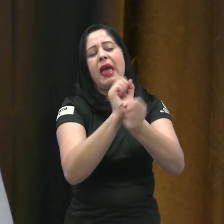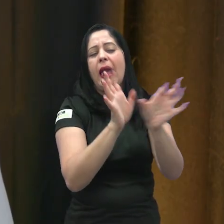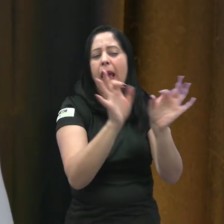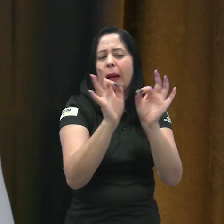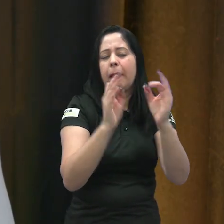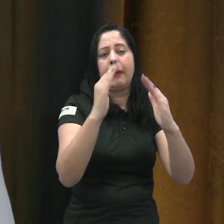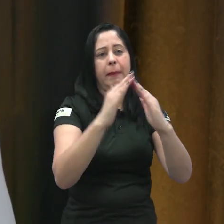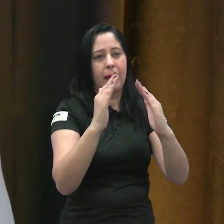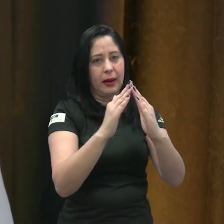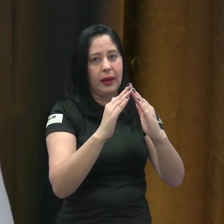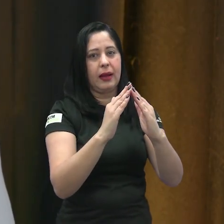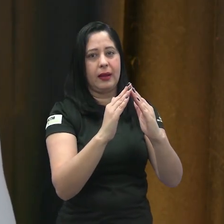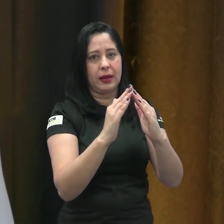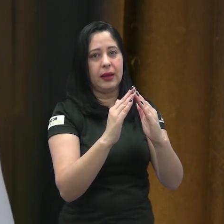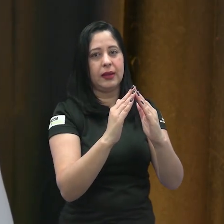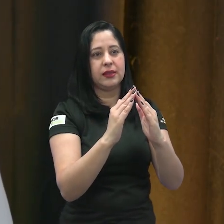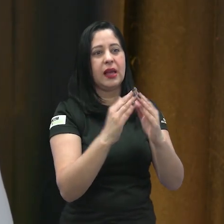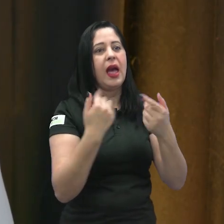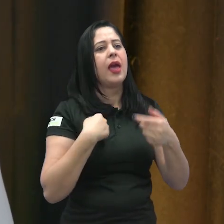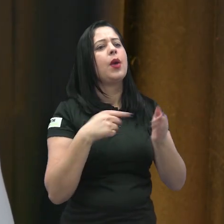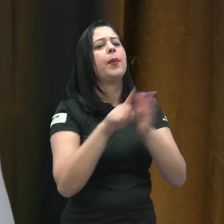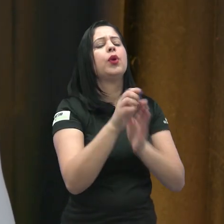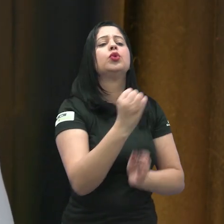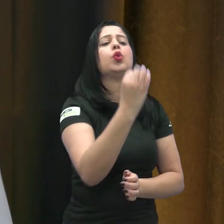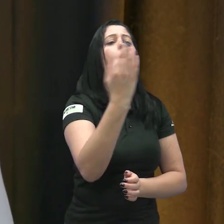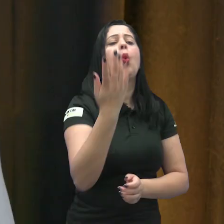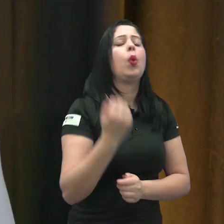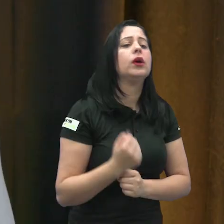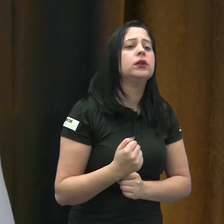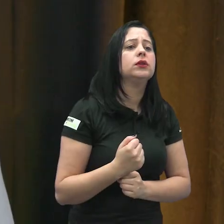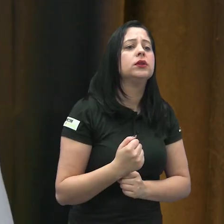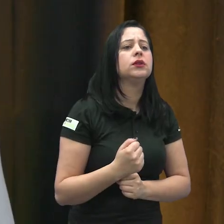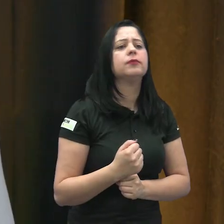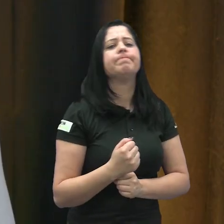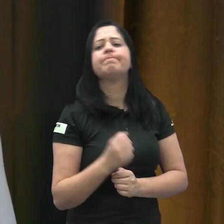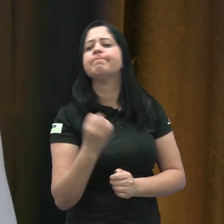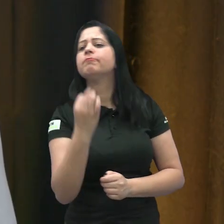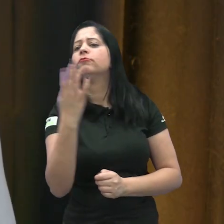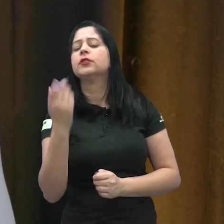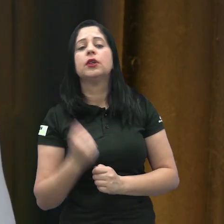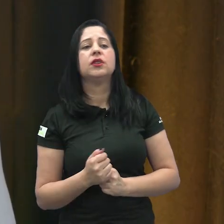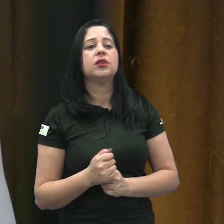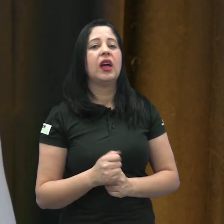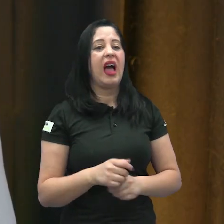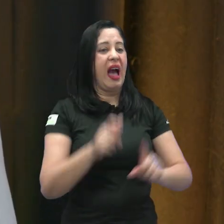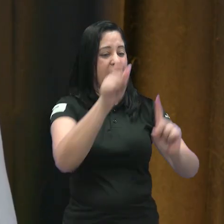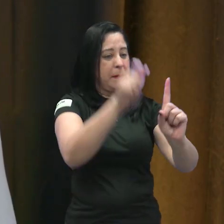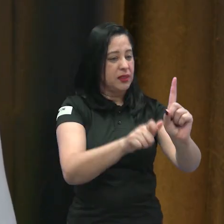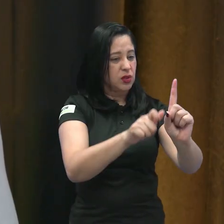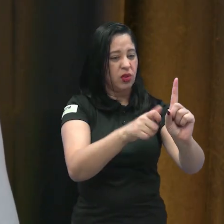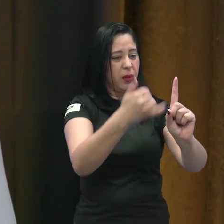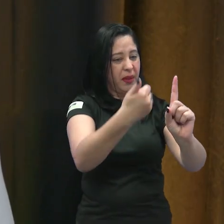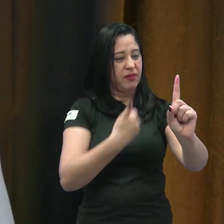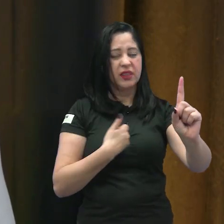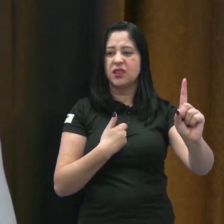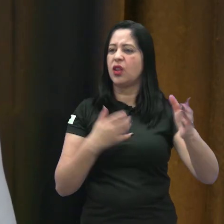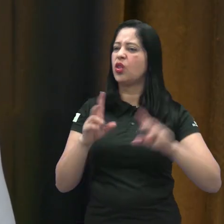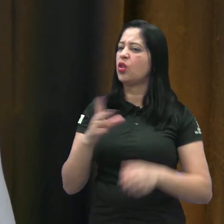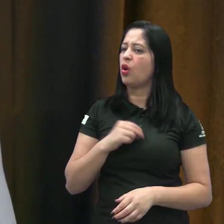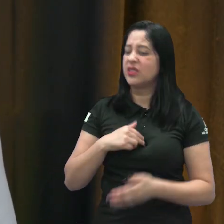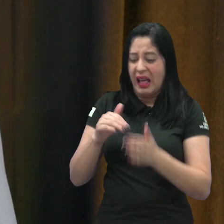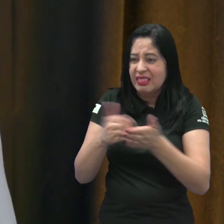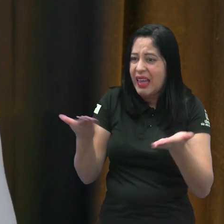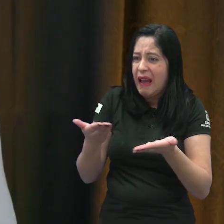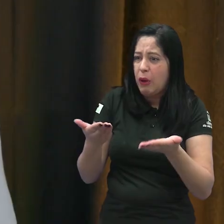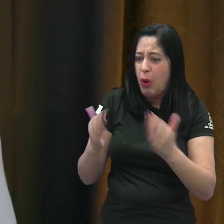regularização, conversando com as pessoas no dia a dia, quantas pessoas eu encontro dizendo, olha, puxa vida, nunca chega a minha vez, não